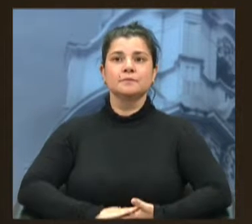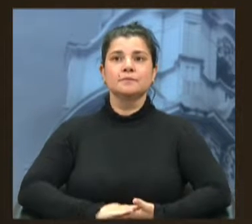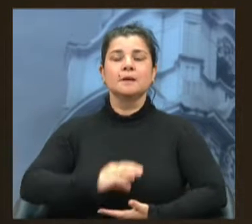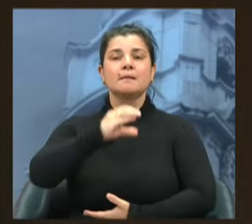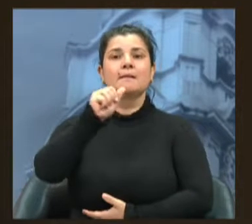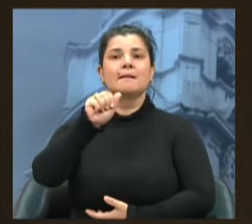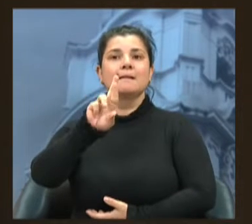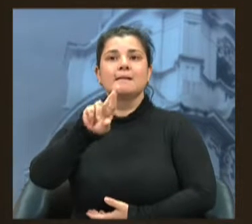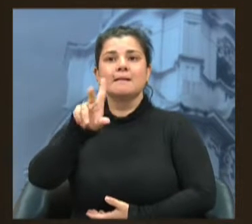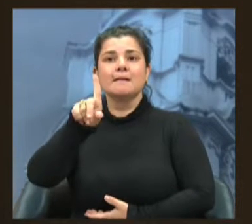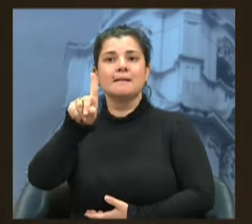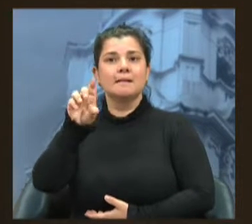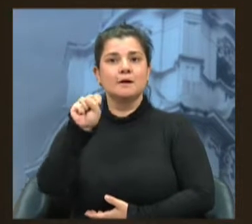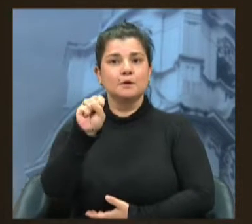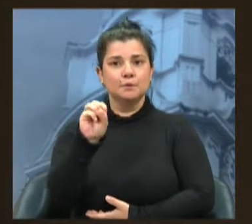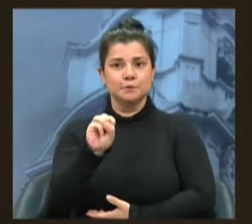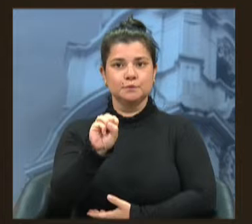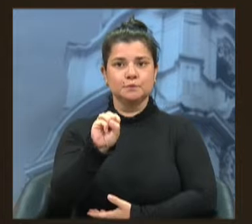Carlos Siegel.